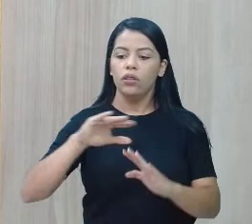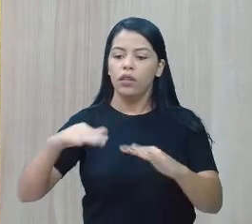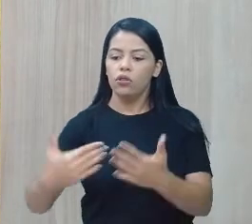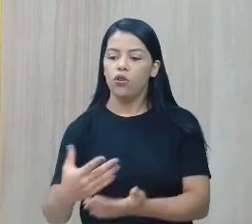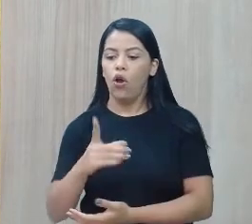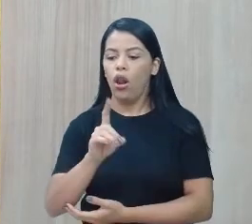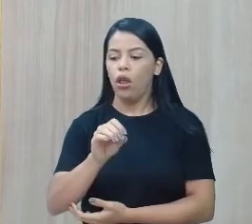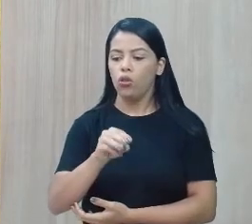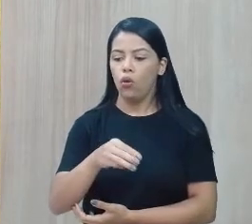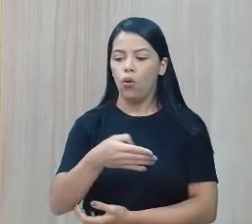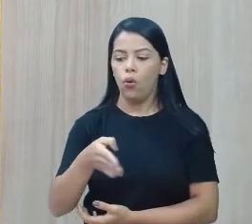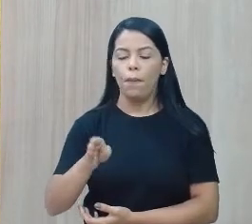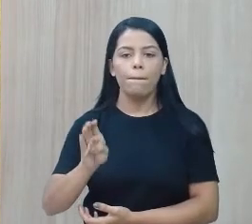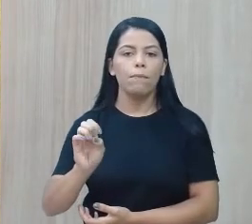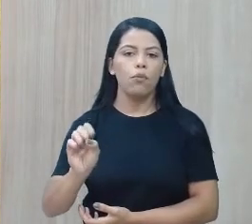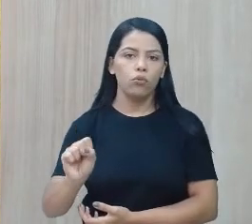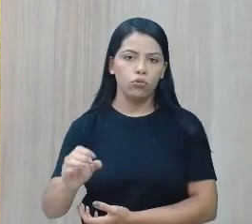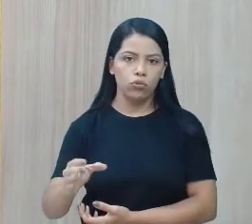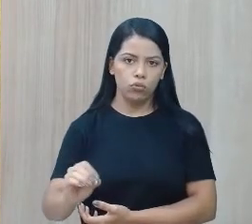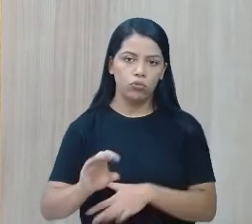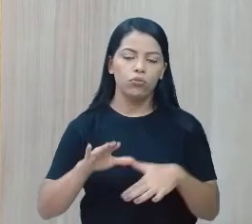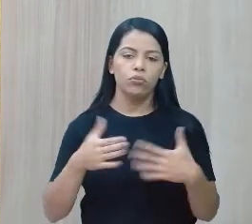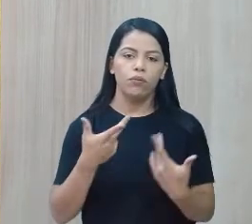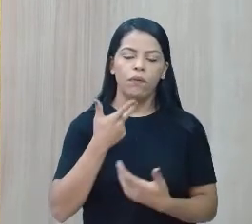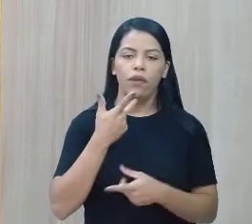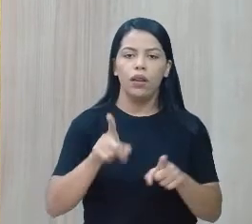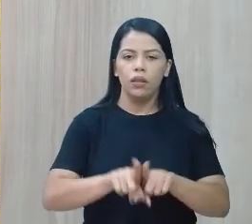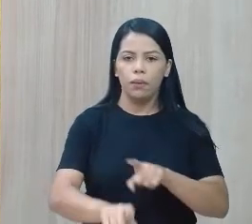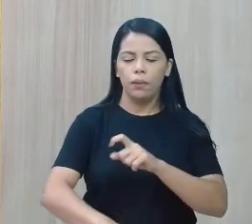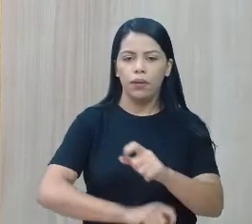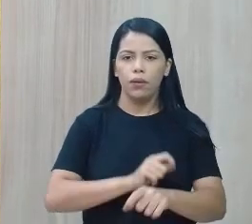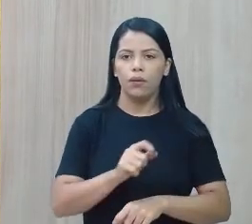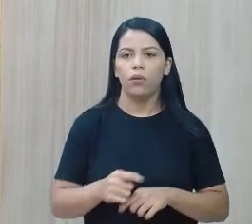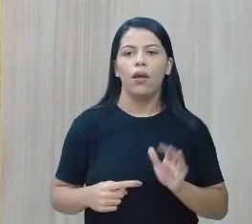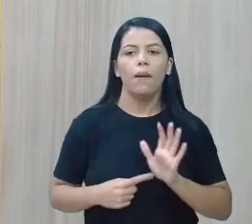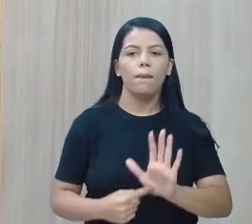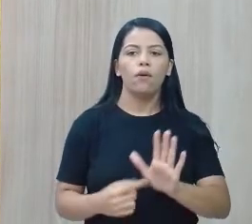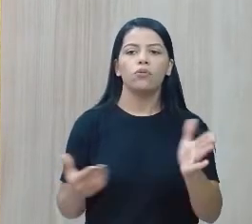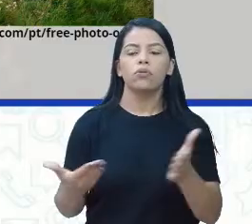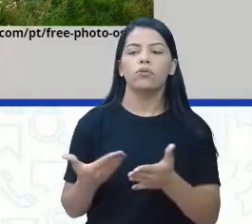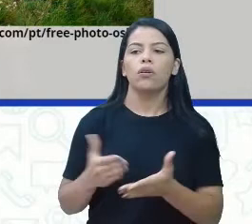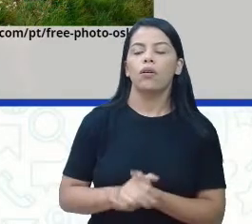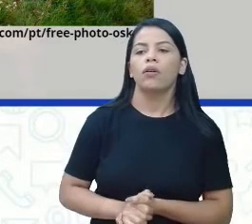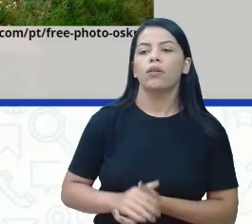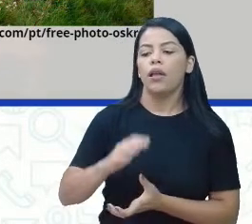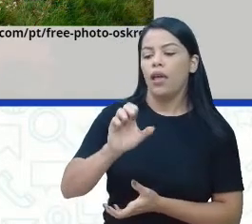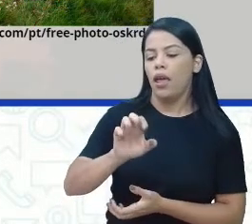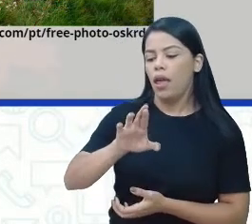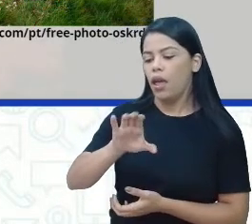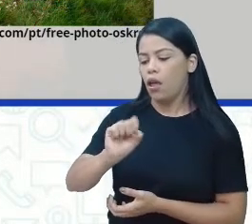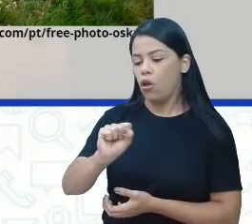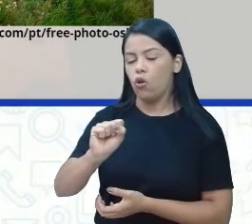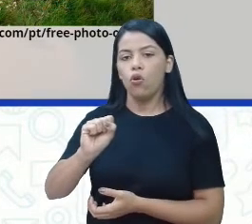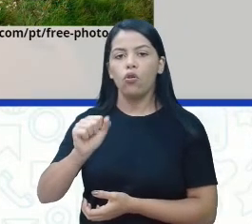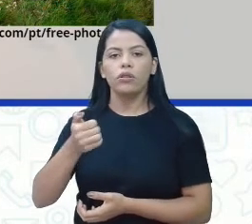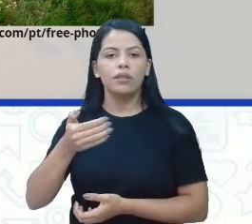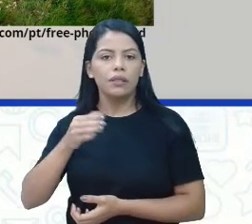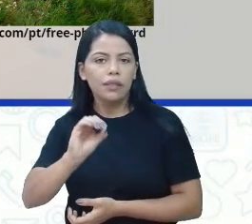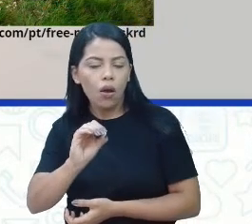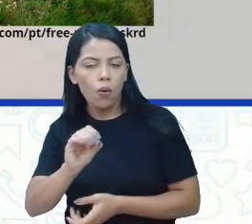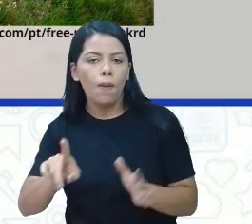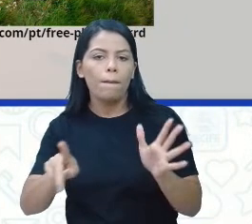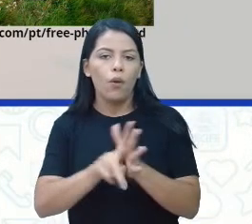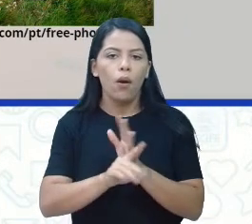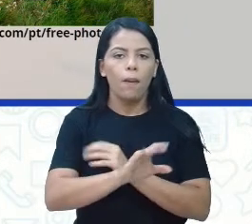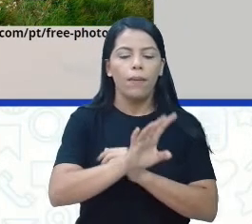Dom Bosco, beleza. Mas o que eu falo aqui também ali, você vê, sim, mostra aí além da erosão, da erosão eólica, você percebe